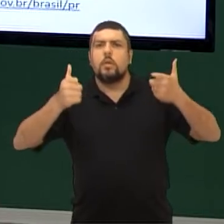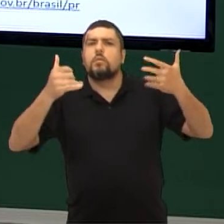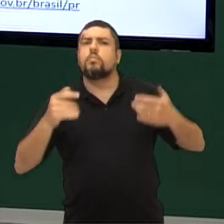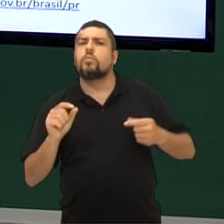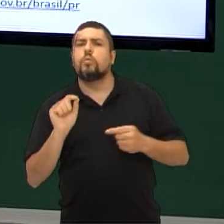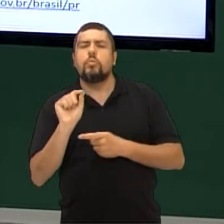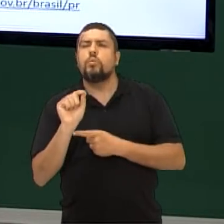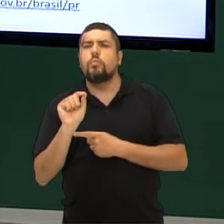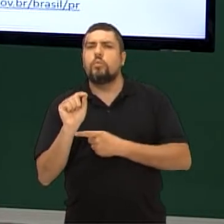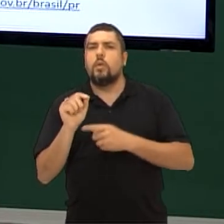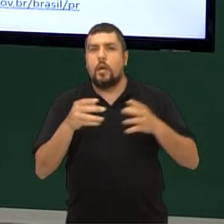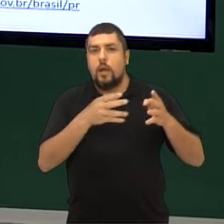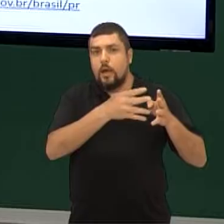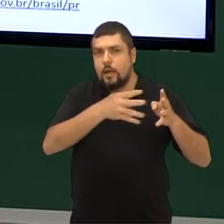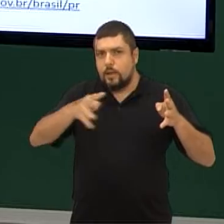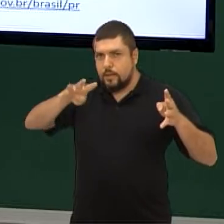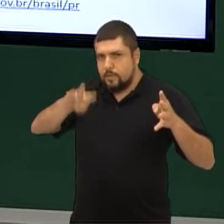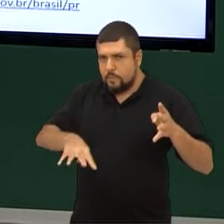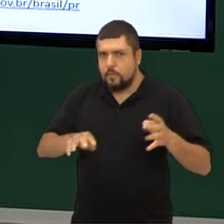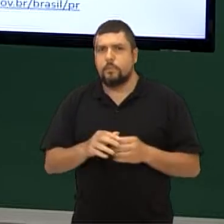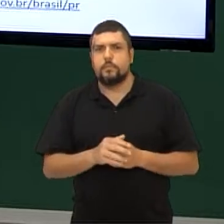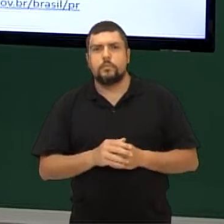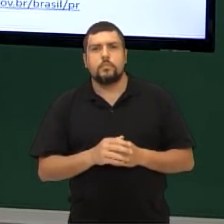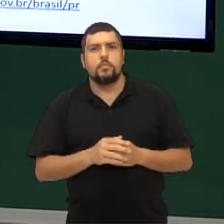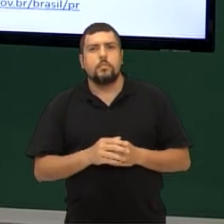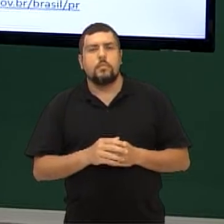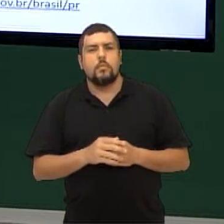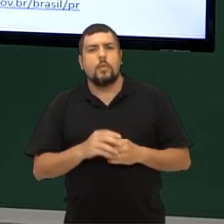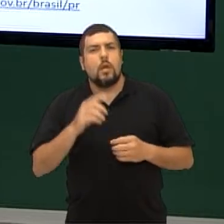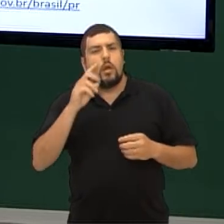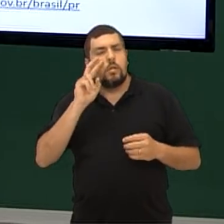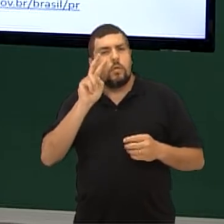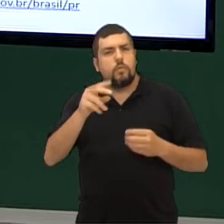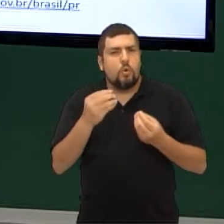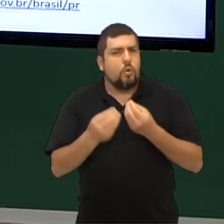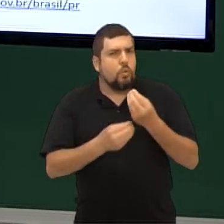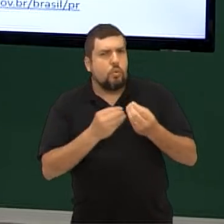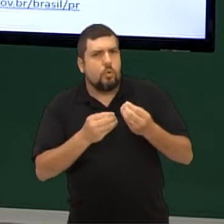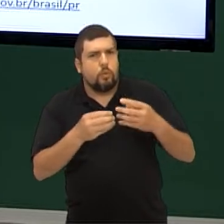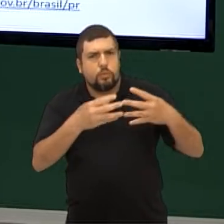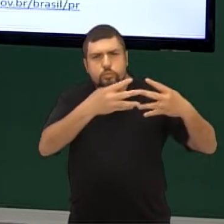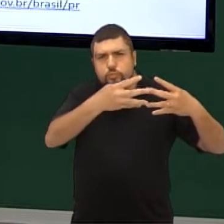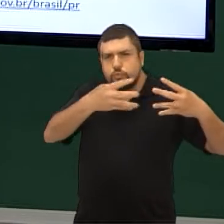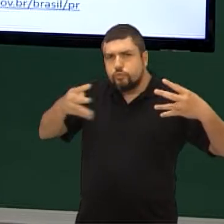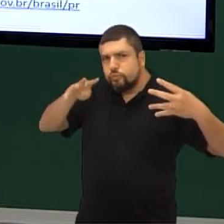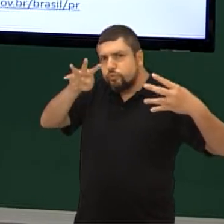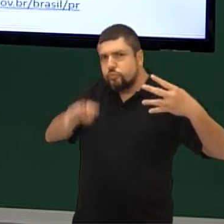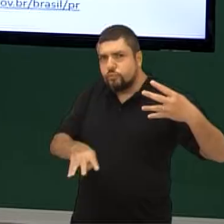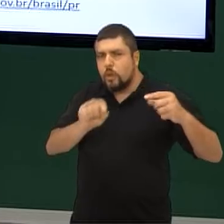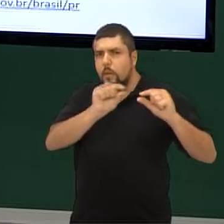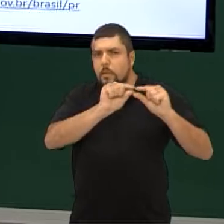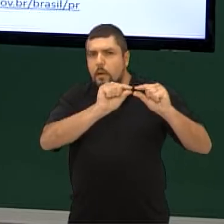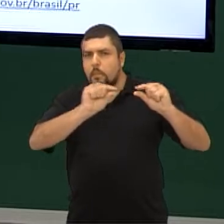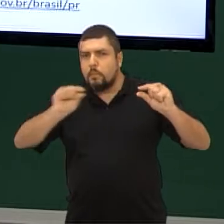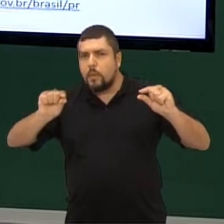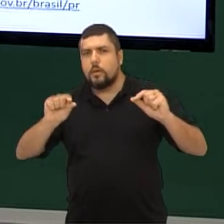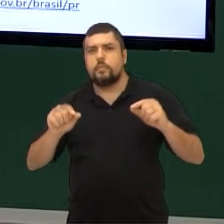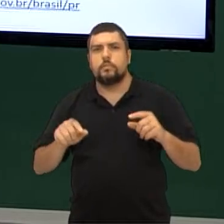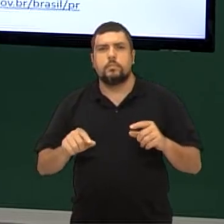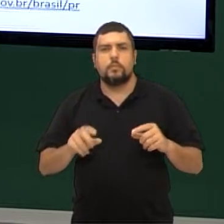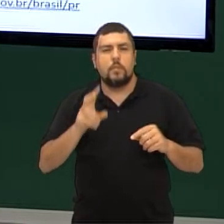tabelas. Então a gente viu o alinhamento delas na vertical, na horizontal. Eu dei esse mesmo exemplo aqui de cidades, percebam, as